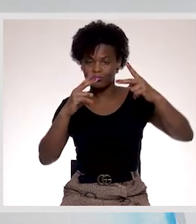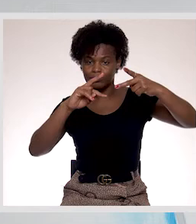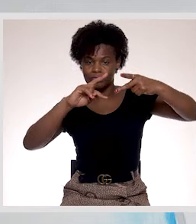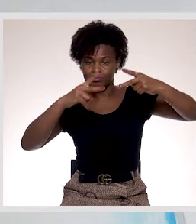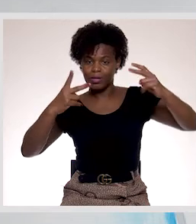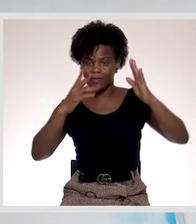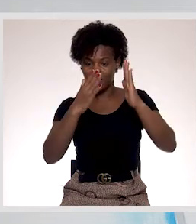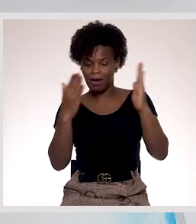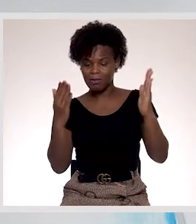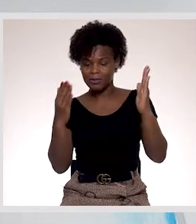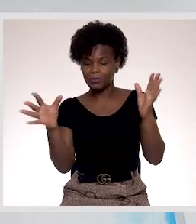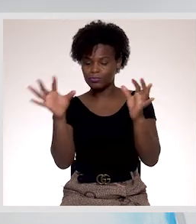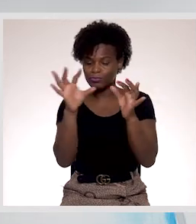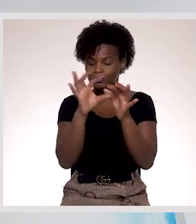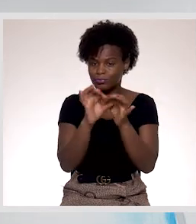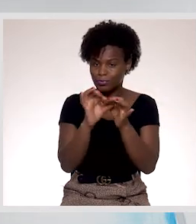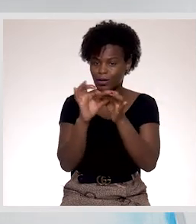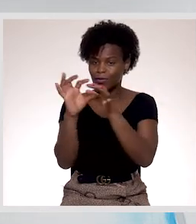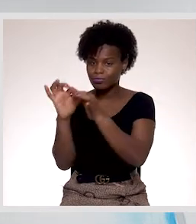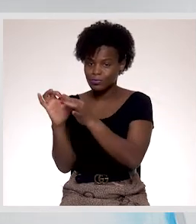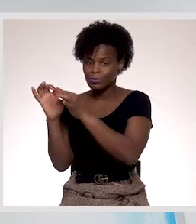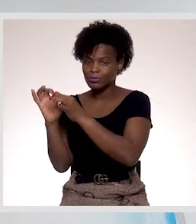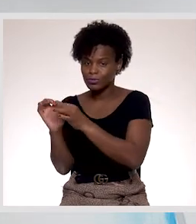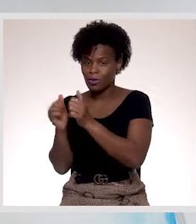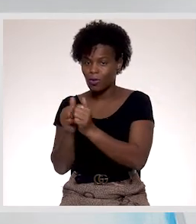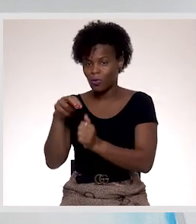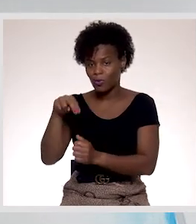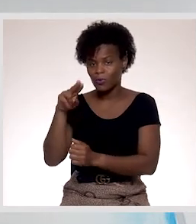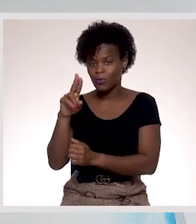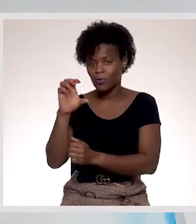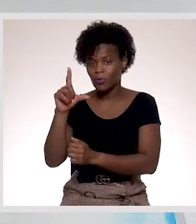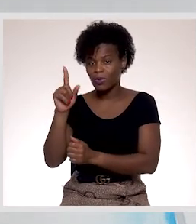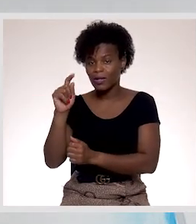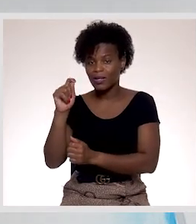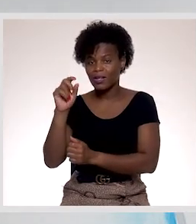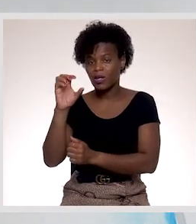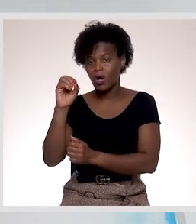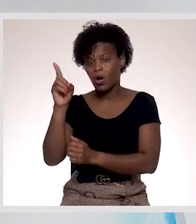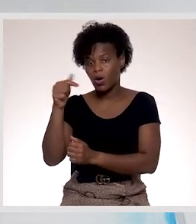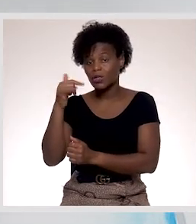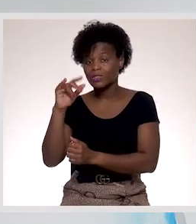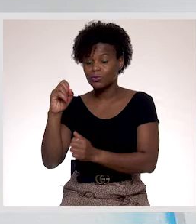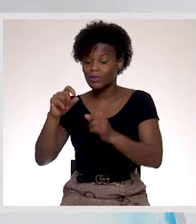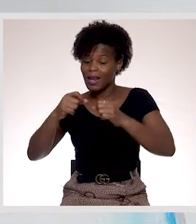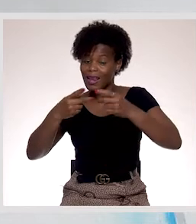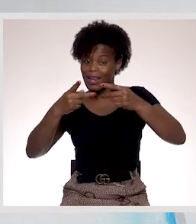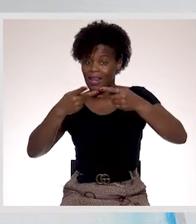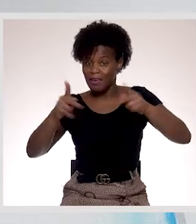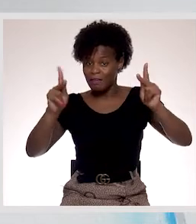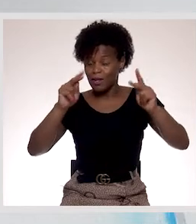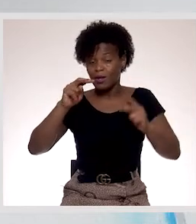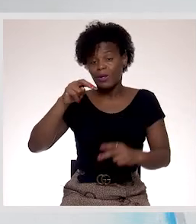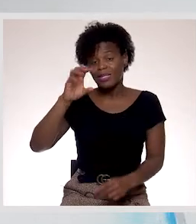agora ser complementares, através de complementaridade com nucleótidos que estão livres no citoplasma, formar aqui uma outra